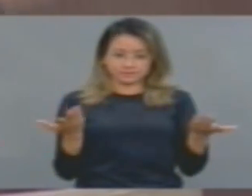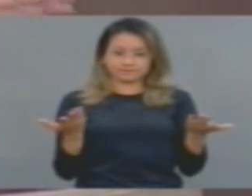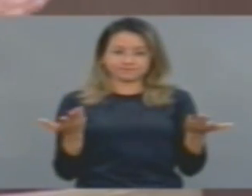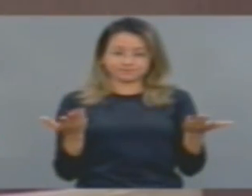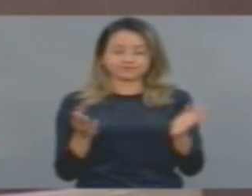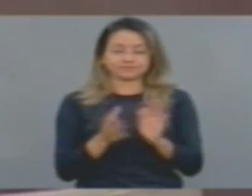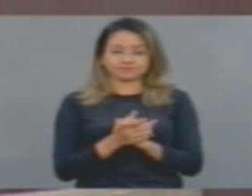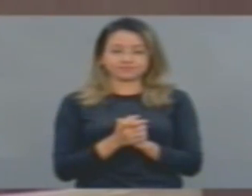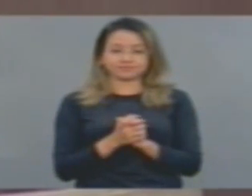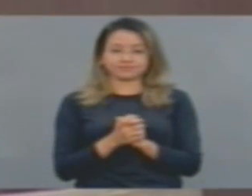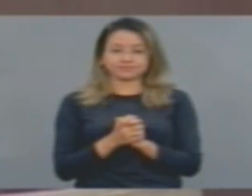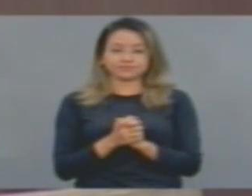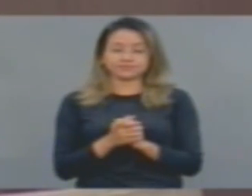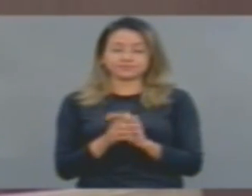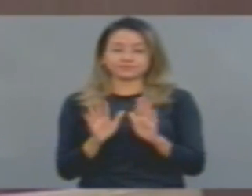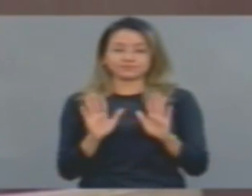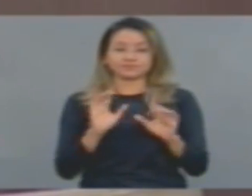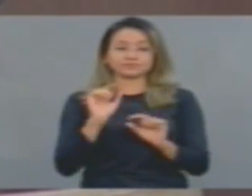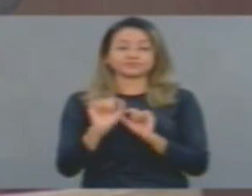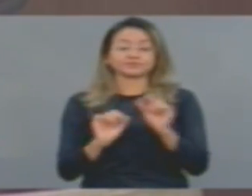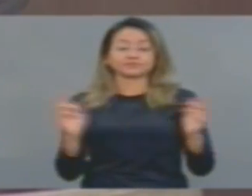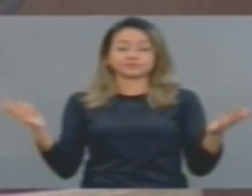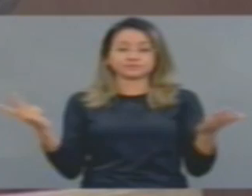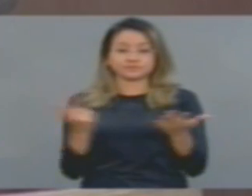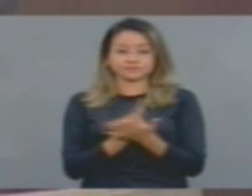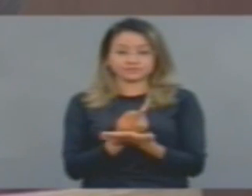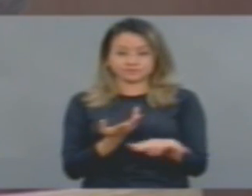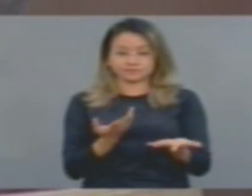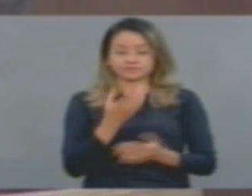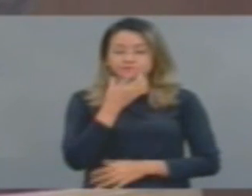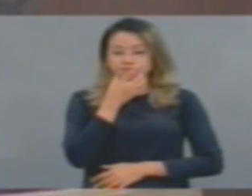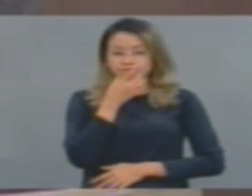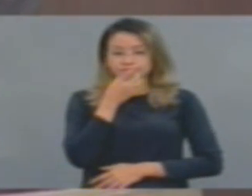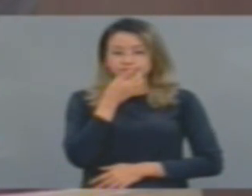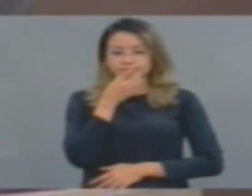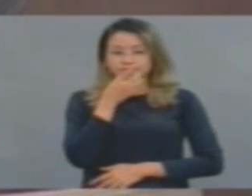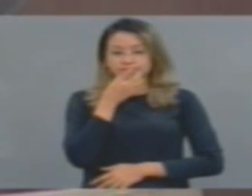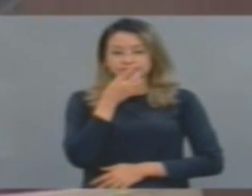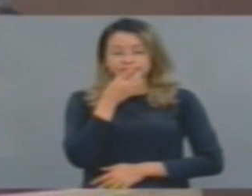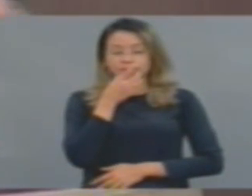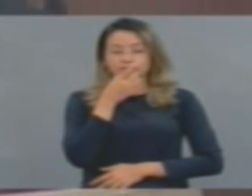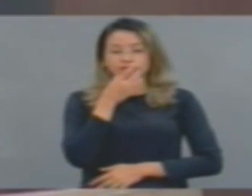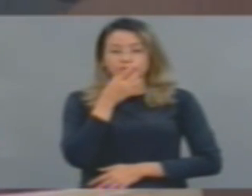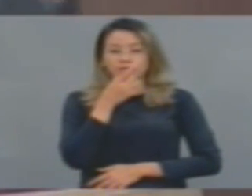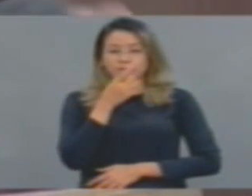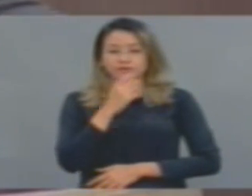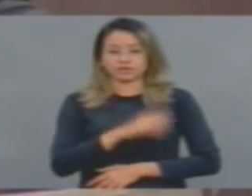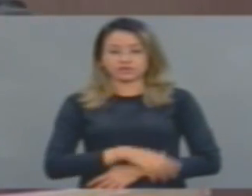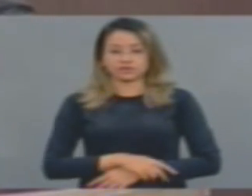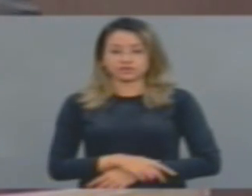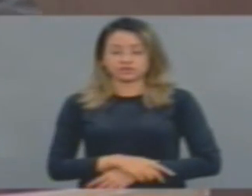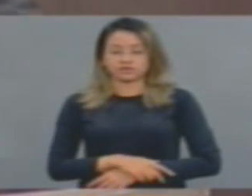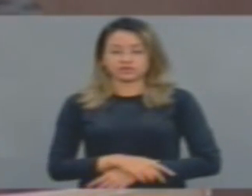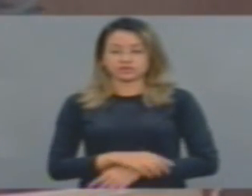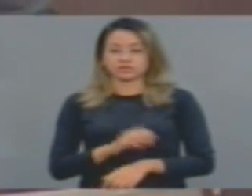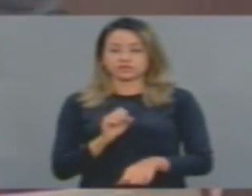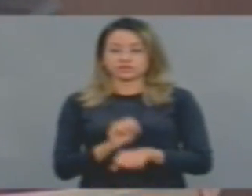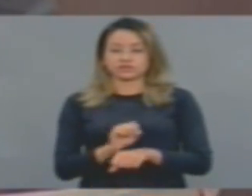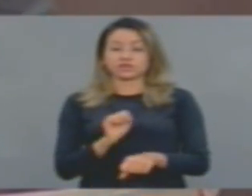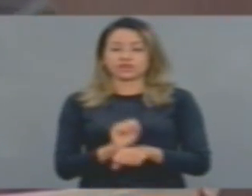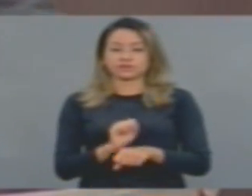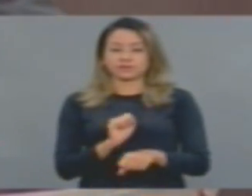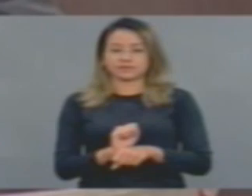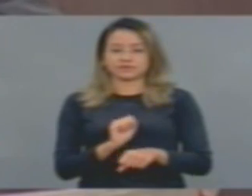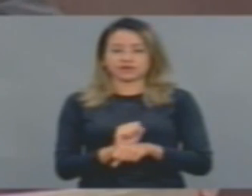Mas cometida a violência, o ato infracional, o que se espera? Nós queremos